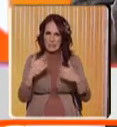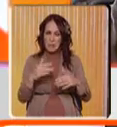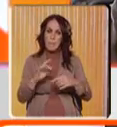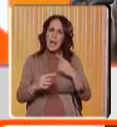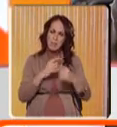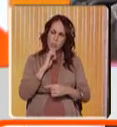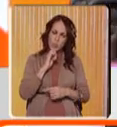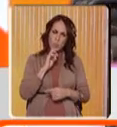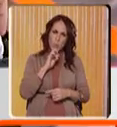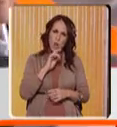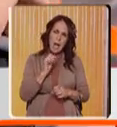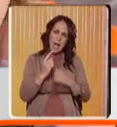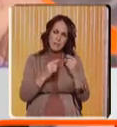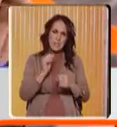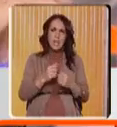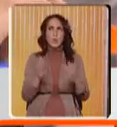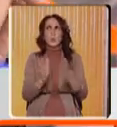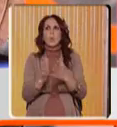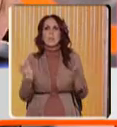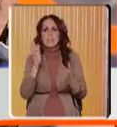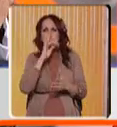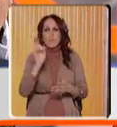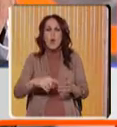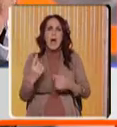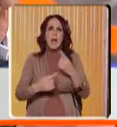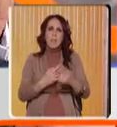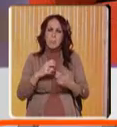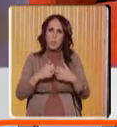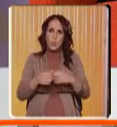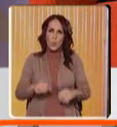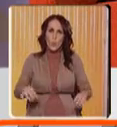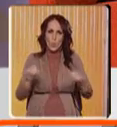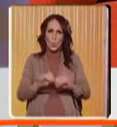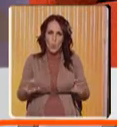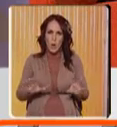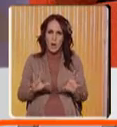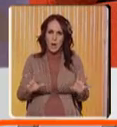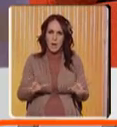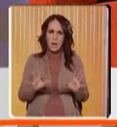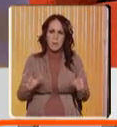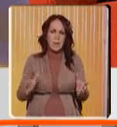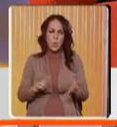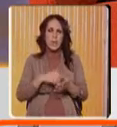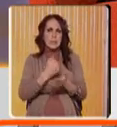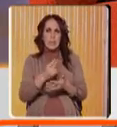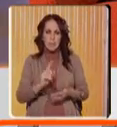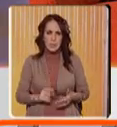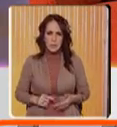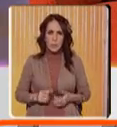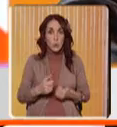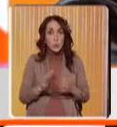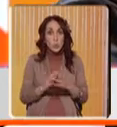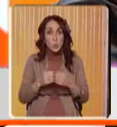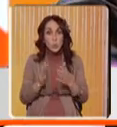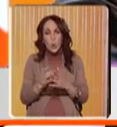vez em quando. Podemos, claro. Isso é como em tudo. Se fizermos uma vez por outra, não há qualquer problema. Como em tudo? Quase tudo.